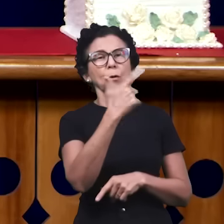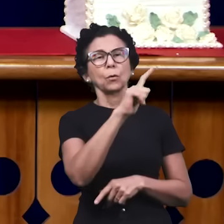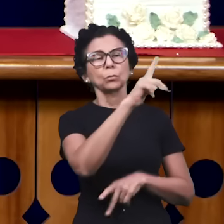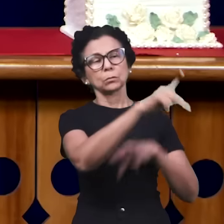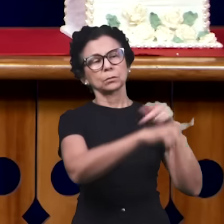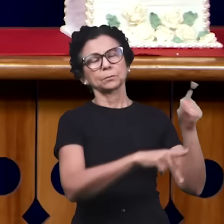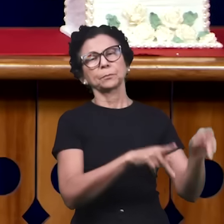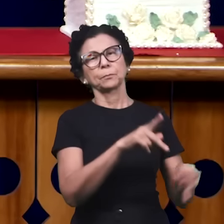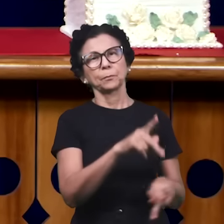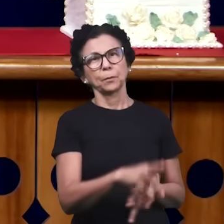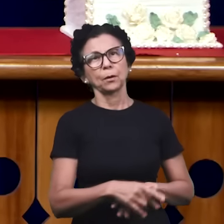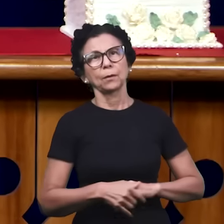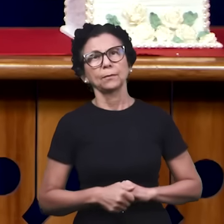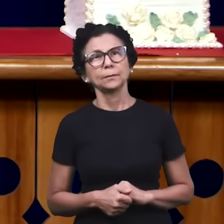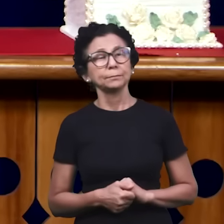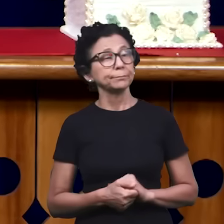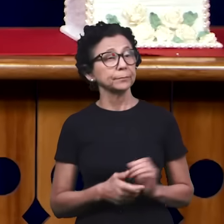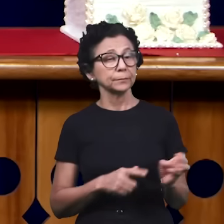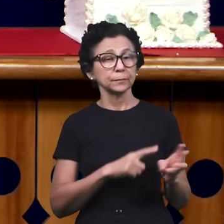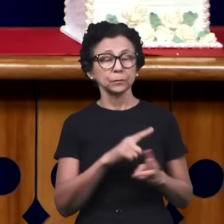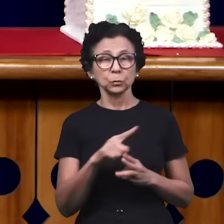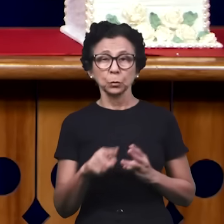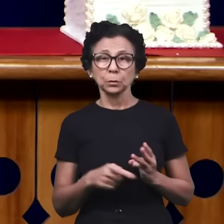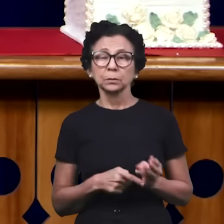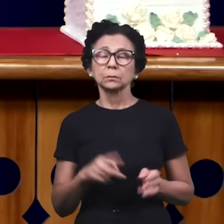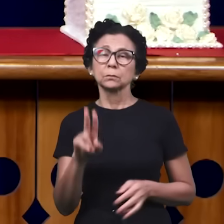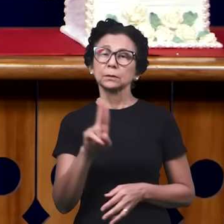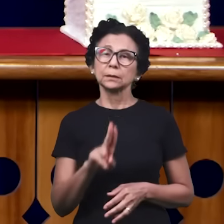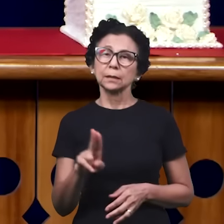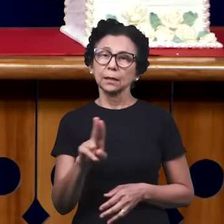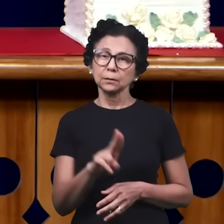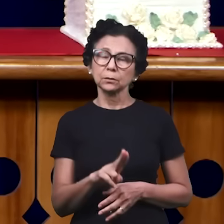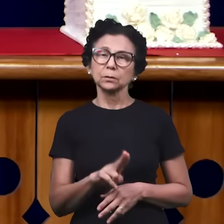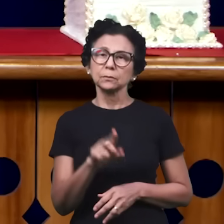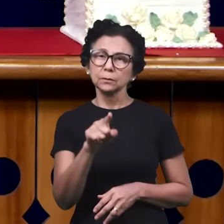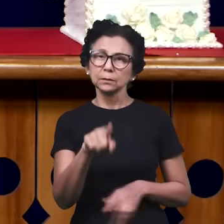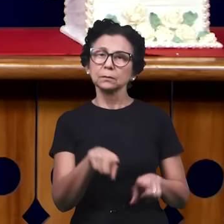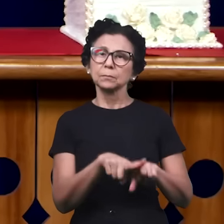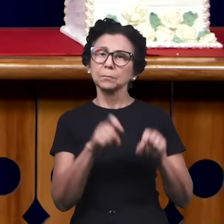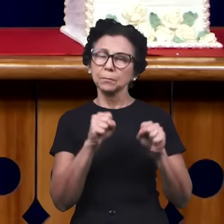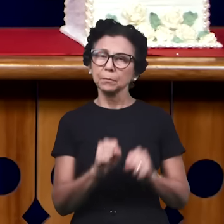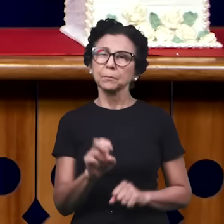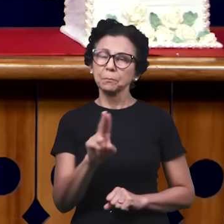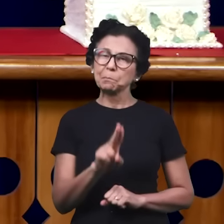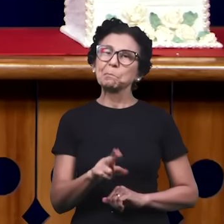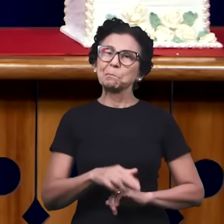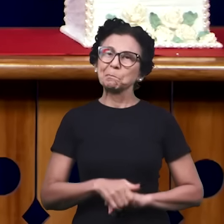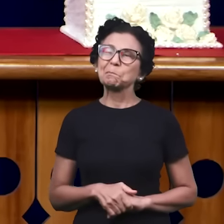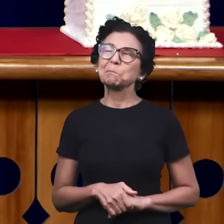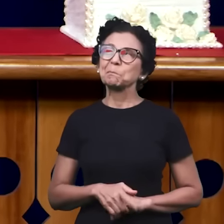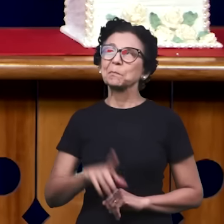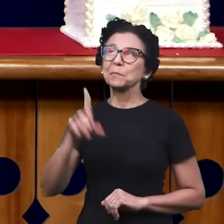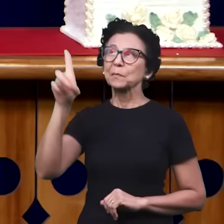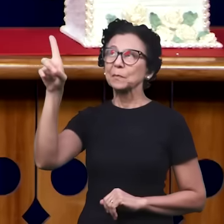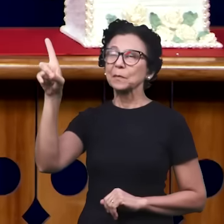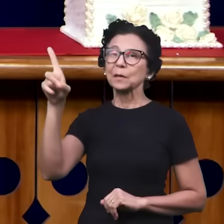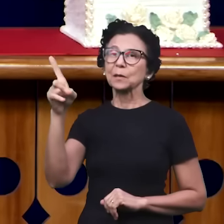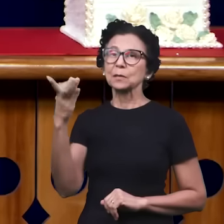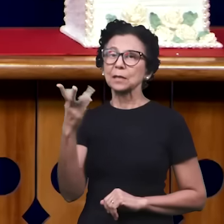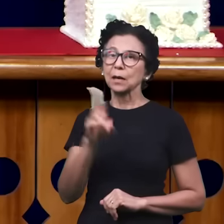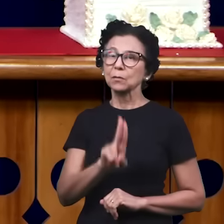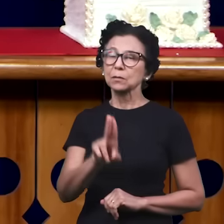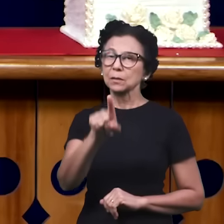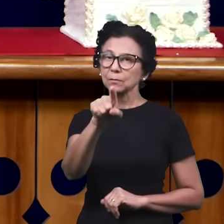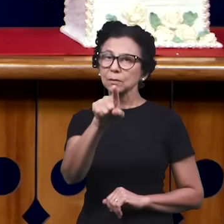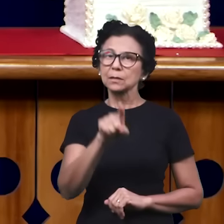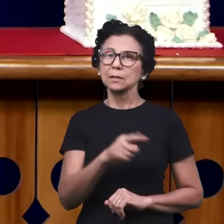todos eles, durante a sua juventude, foram usados. Você, jovem, você pode ser usado pelo Senhor, porque o nosso Deus quer te usar, nosso Deus